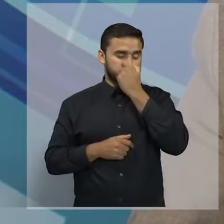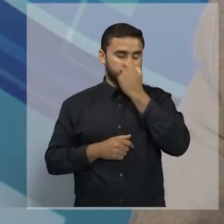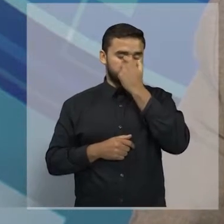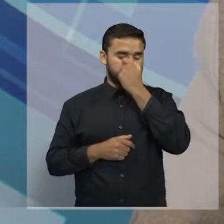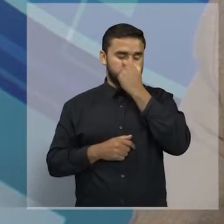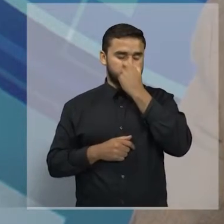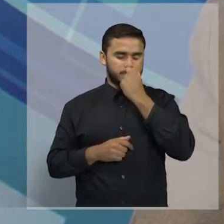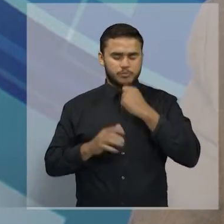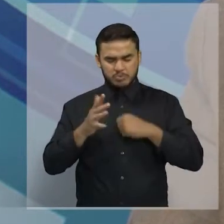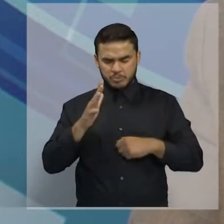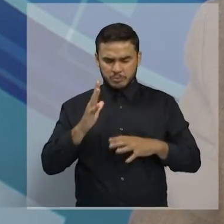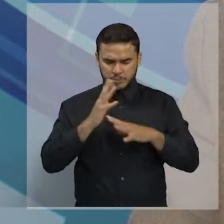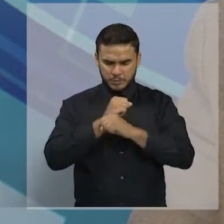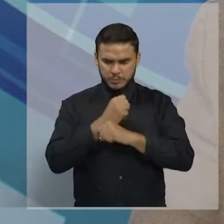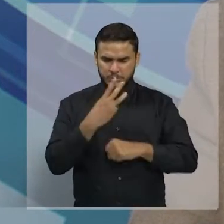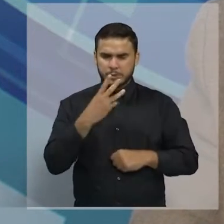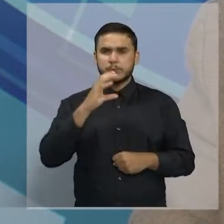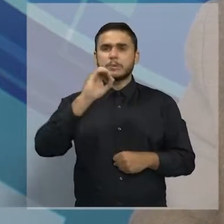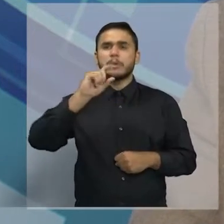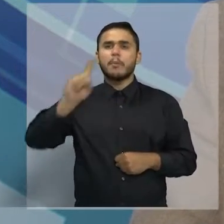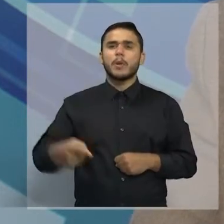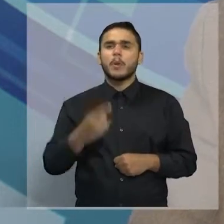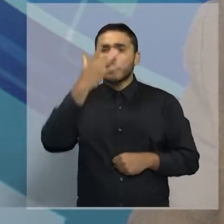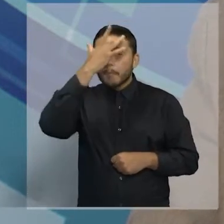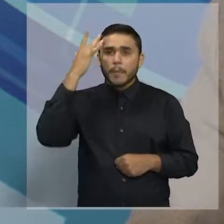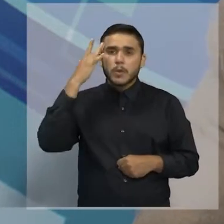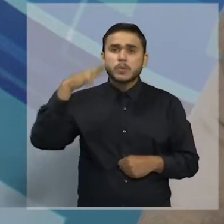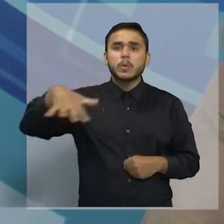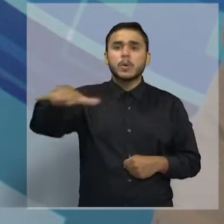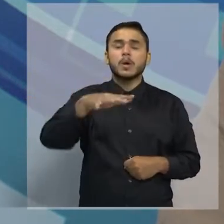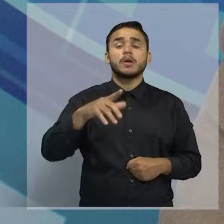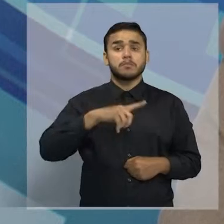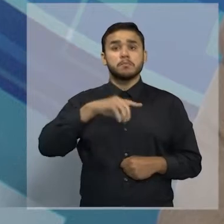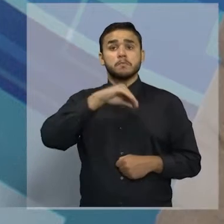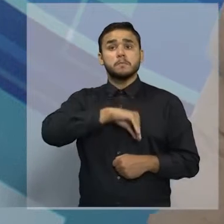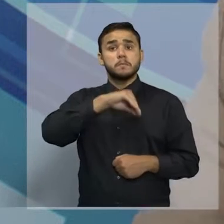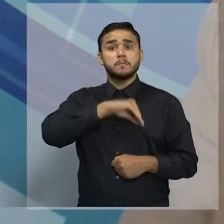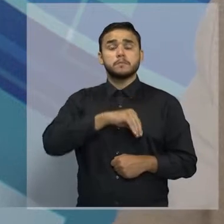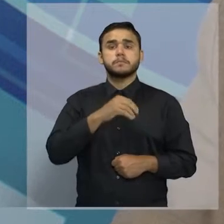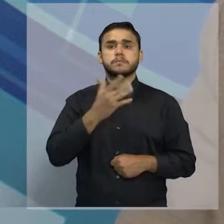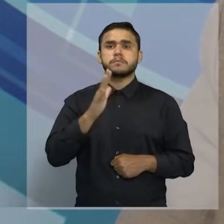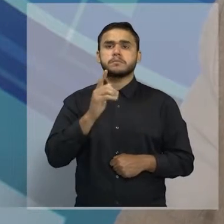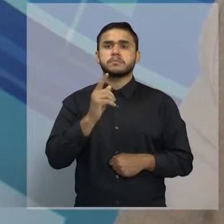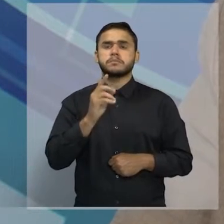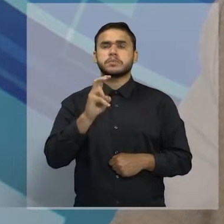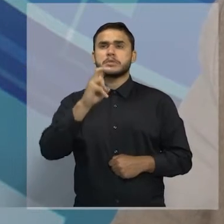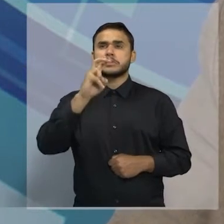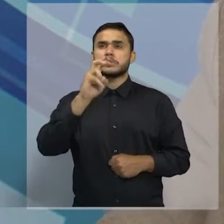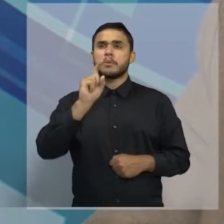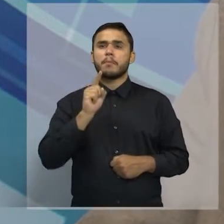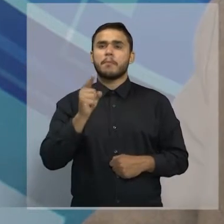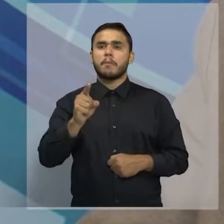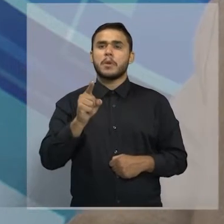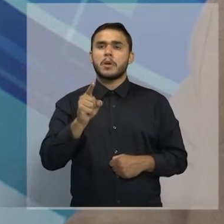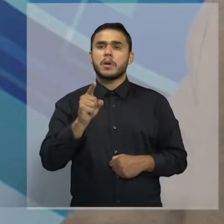tem por volta de 30 milhões de brasileiros beneficiados. Eles contribuem até R$